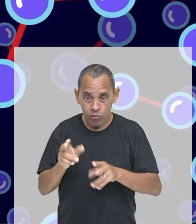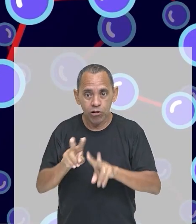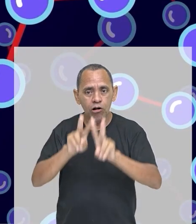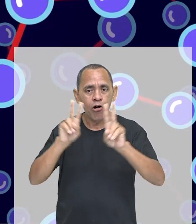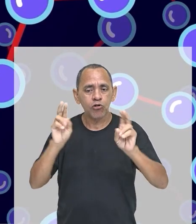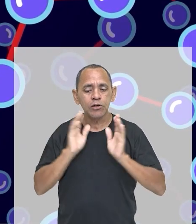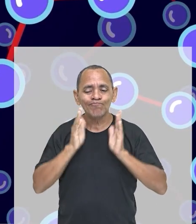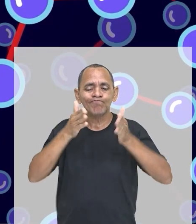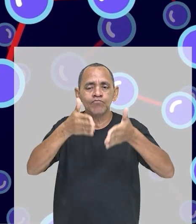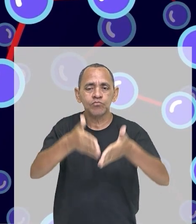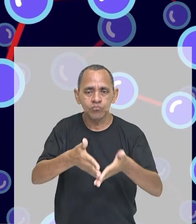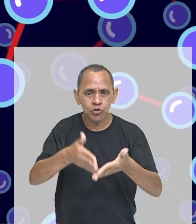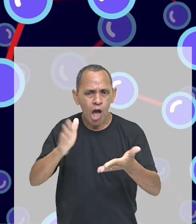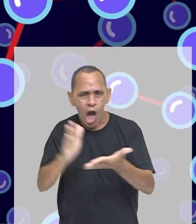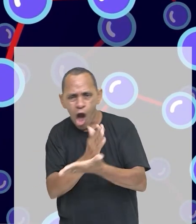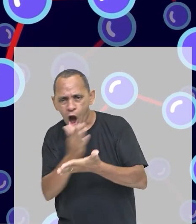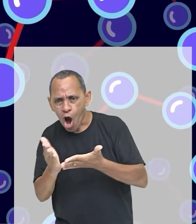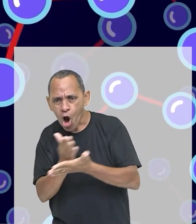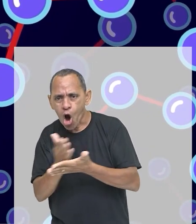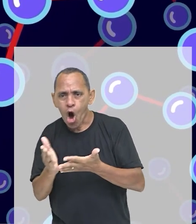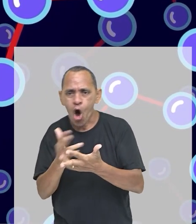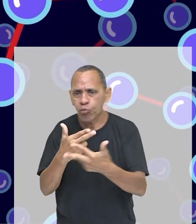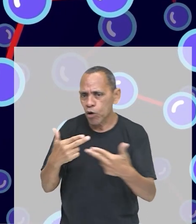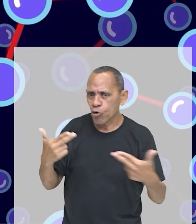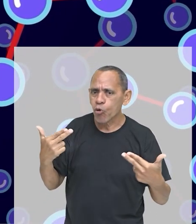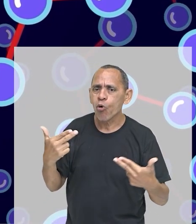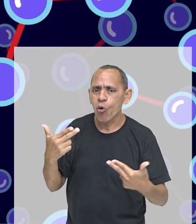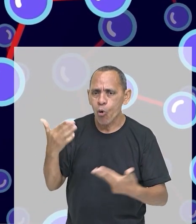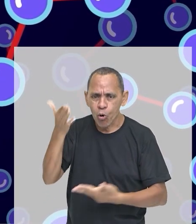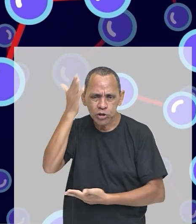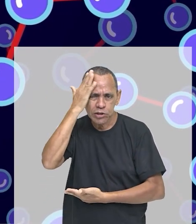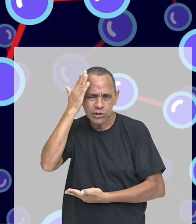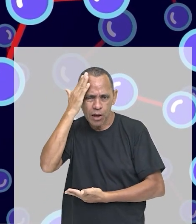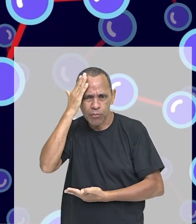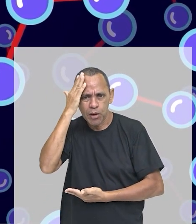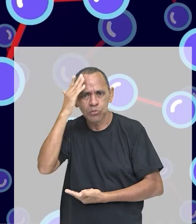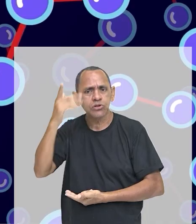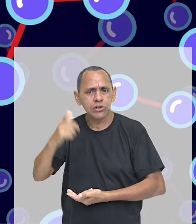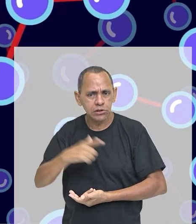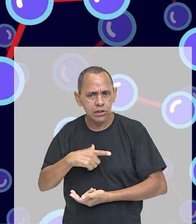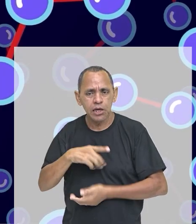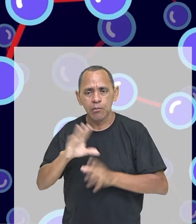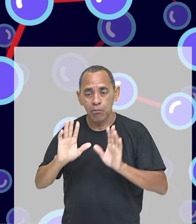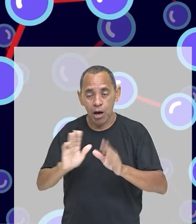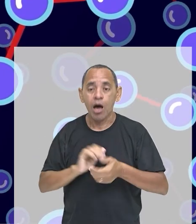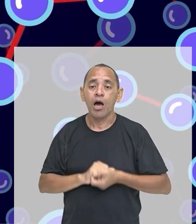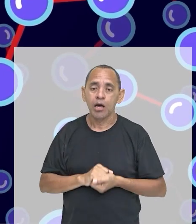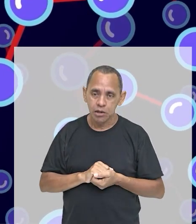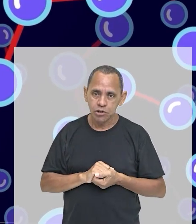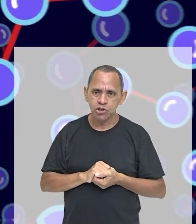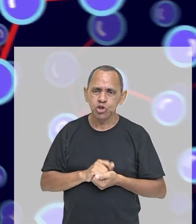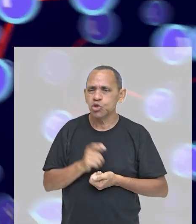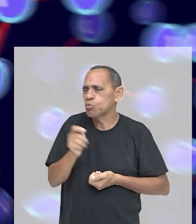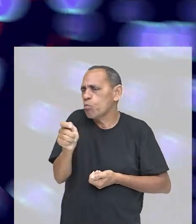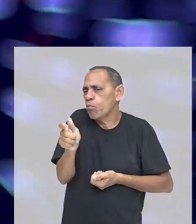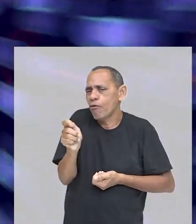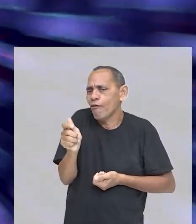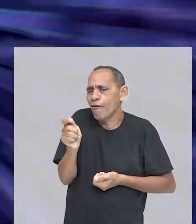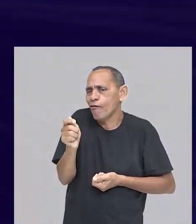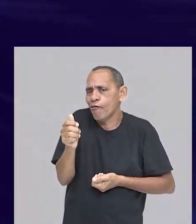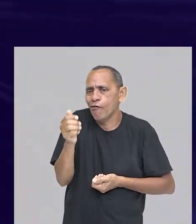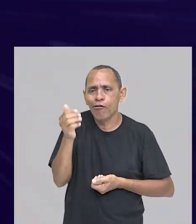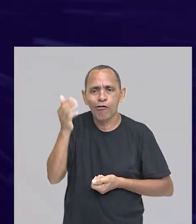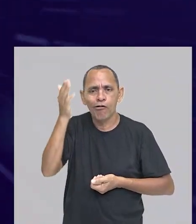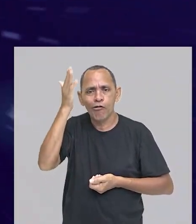aí de algo que sabe-se que existe, mas que é muito pouco conhecido, né, que trata-se da